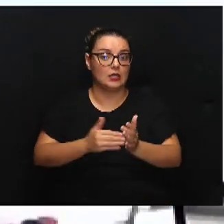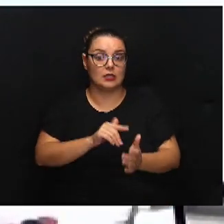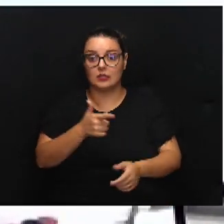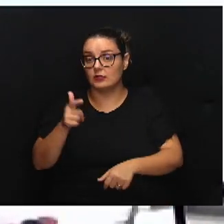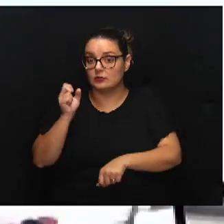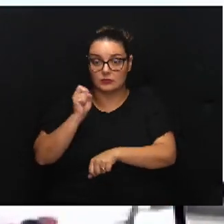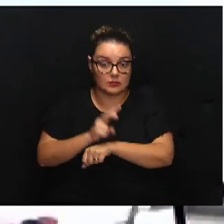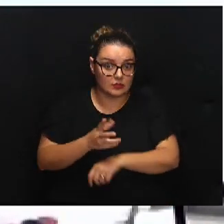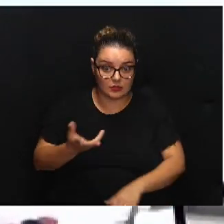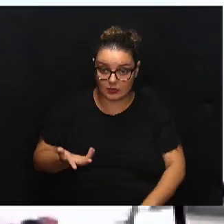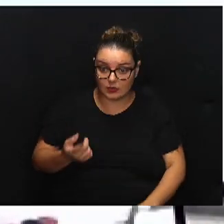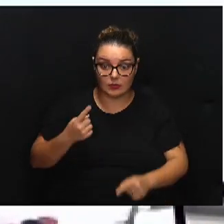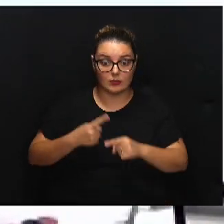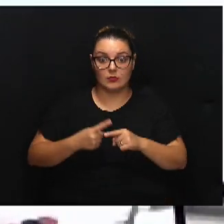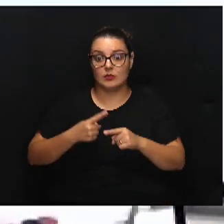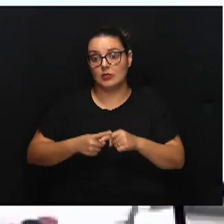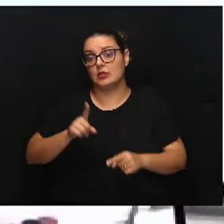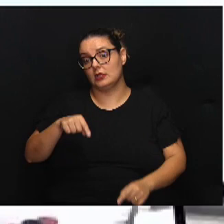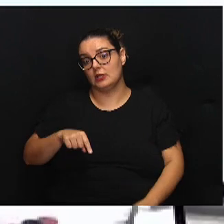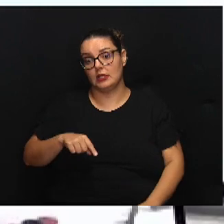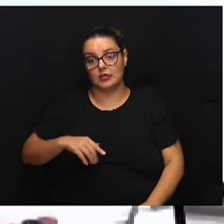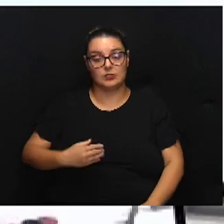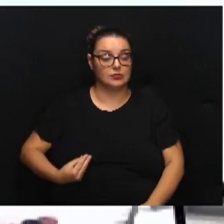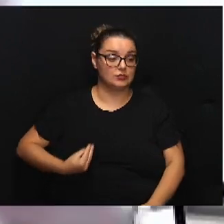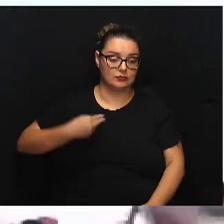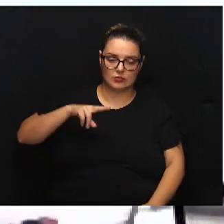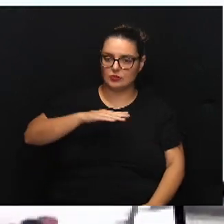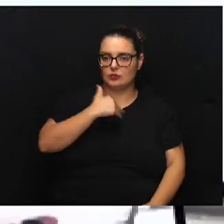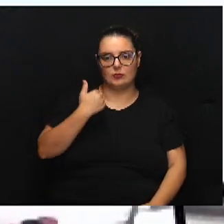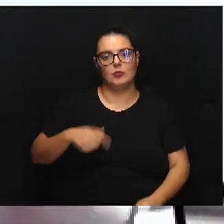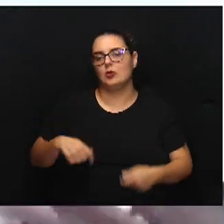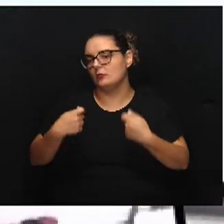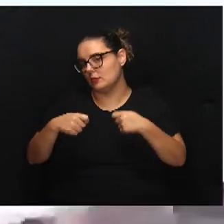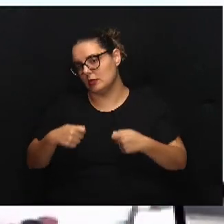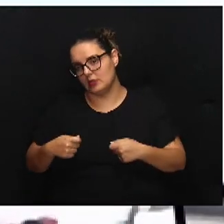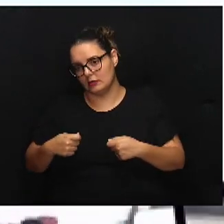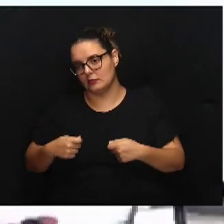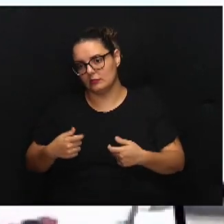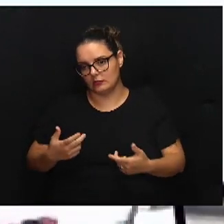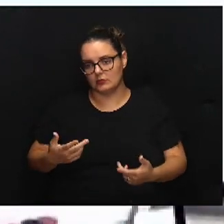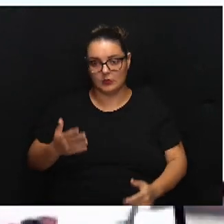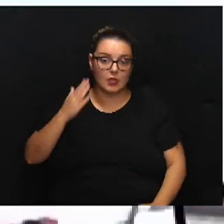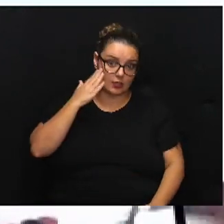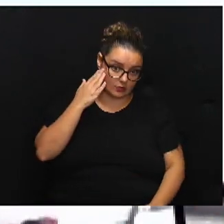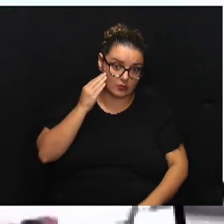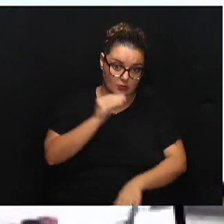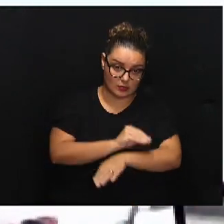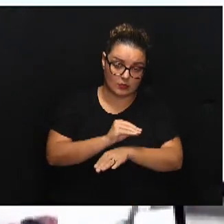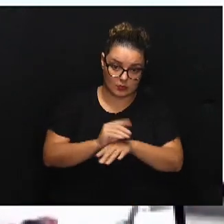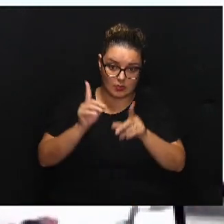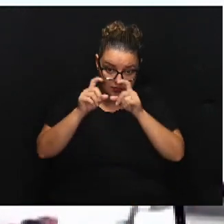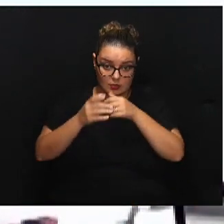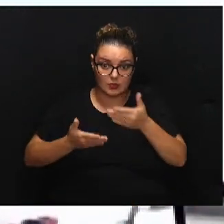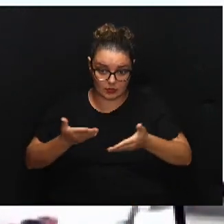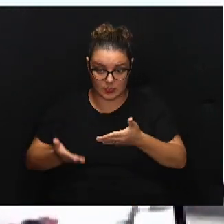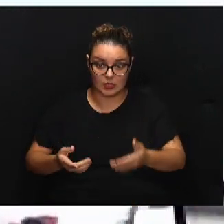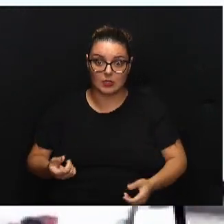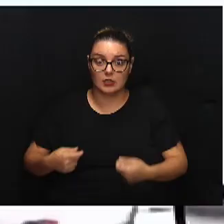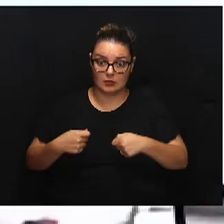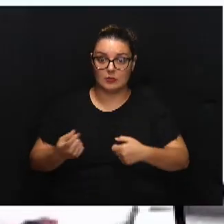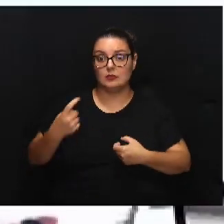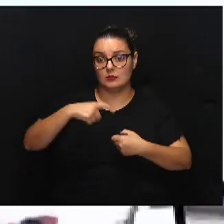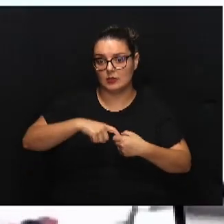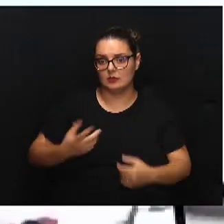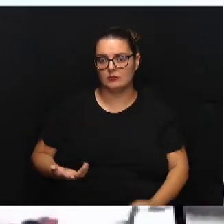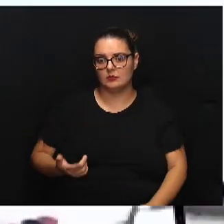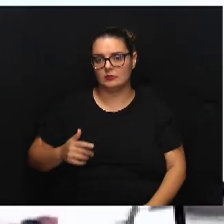vaga, porque é uma questão de vida ou morte, e eu preciso que ela, assim, entendendo o cuidado, a complexidade do cuidado, ela precisa vir para cá. E às vezes não